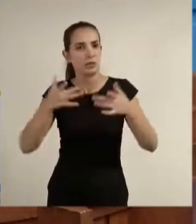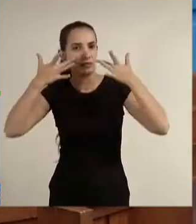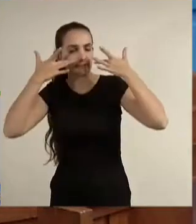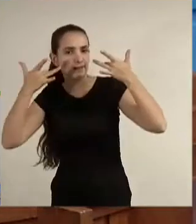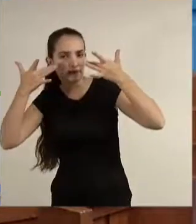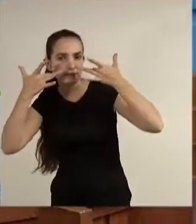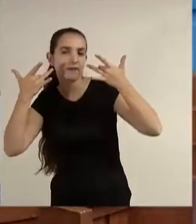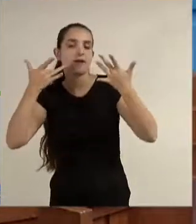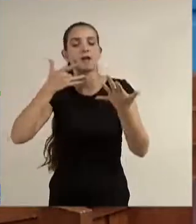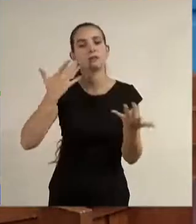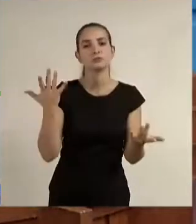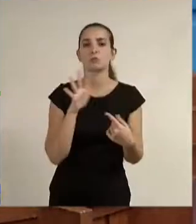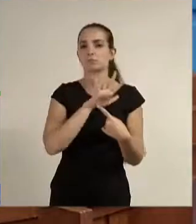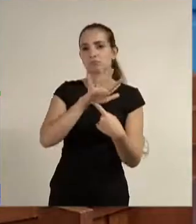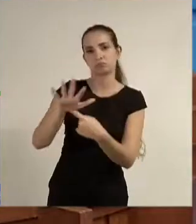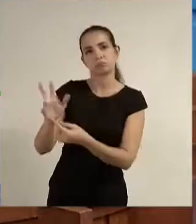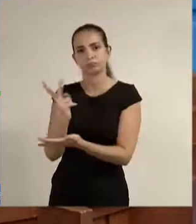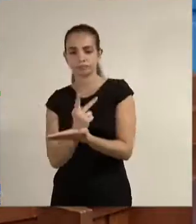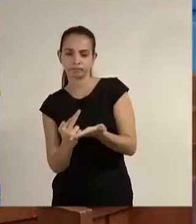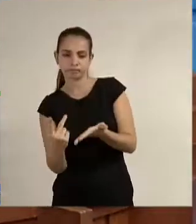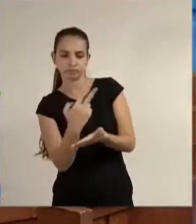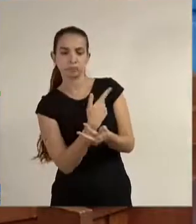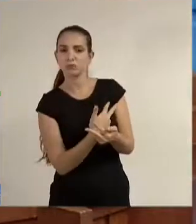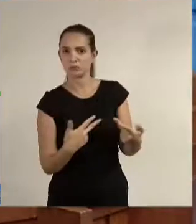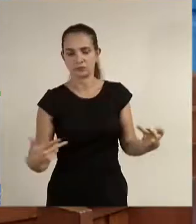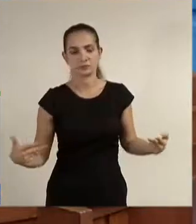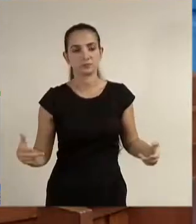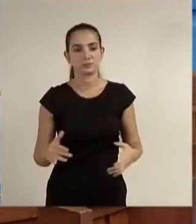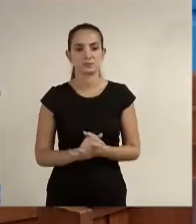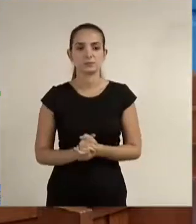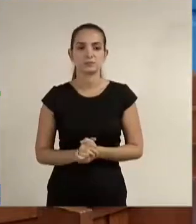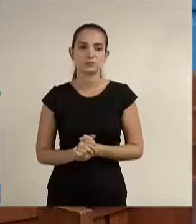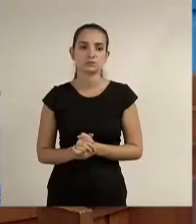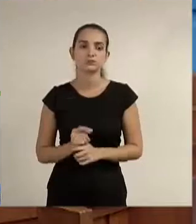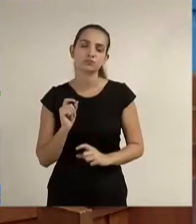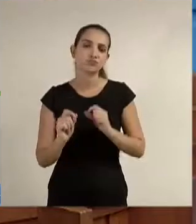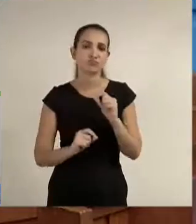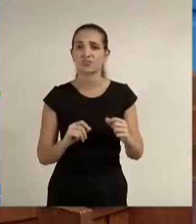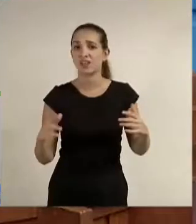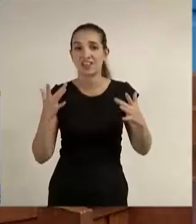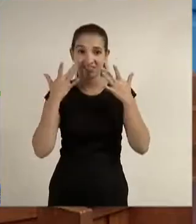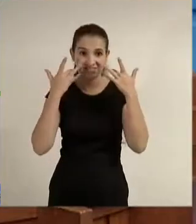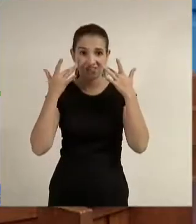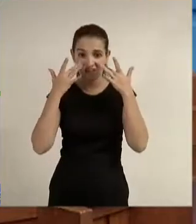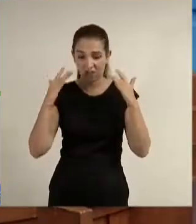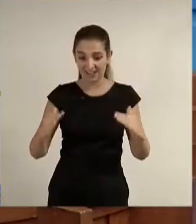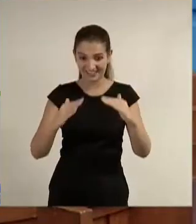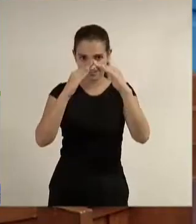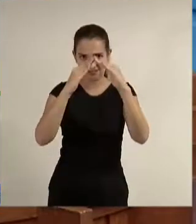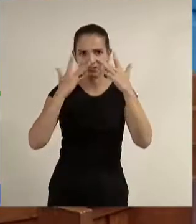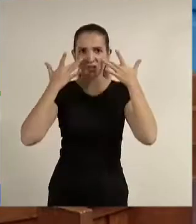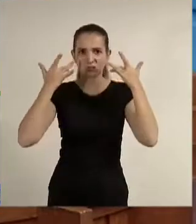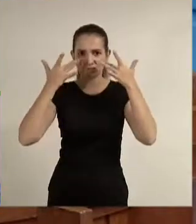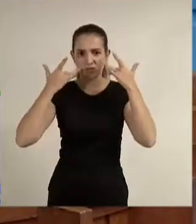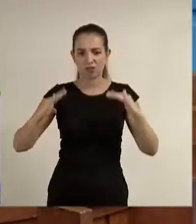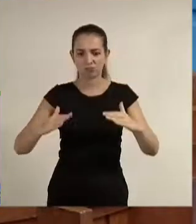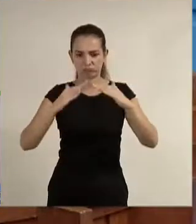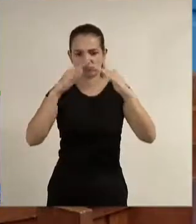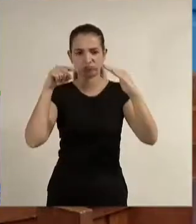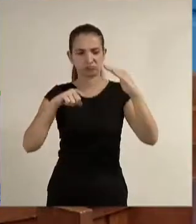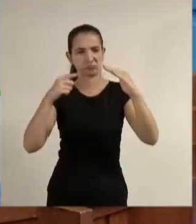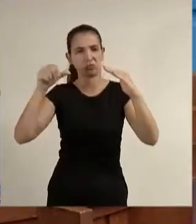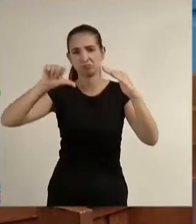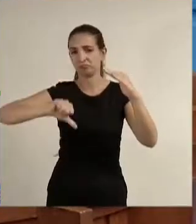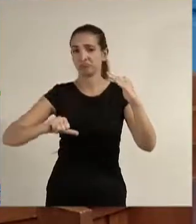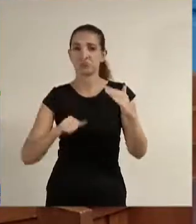peças, etc., está em situação precária. É um teatro também que pertence à